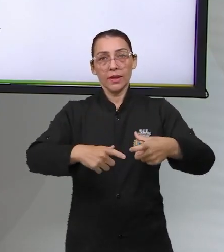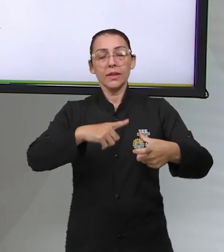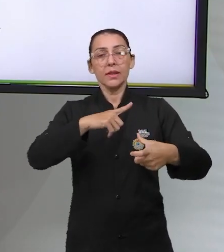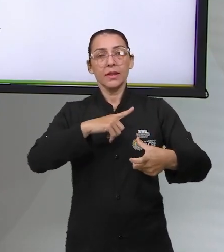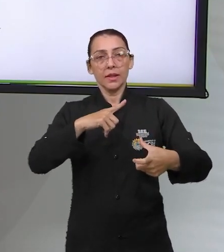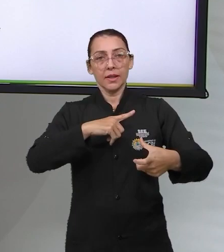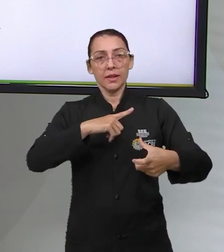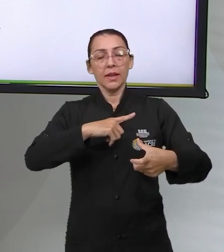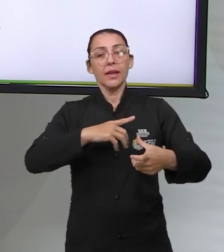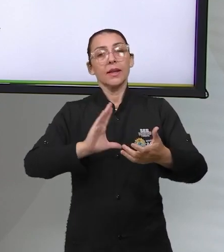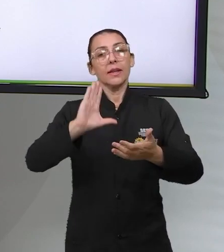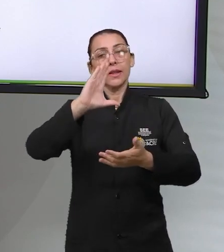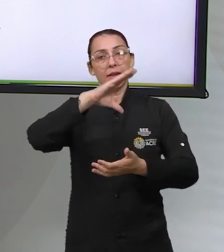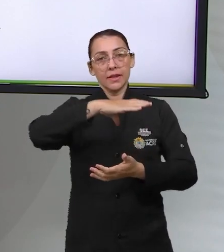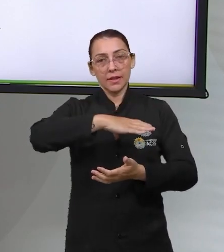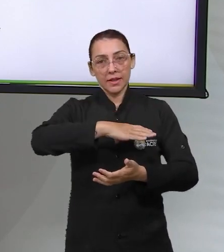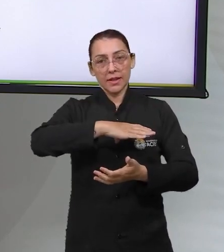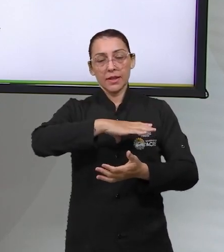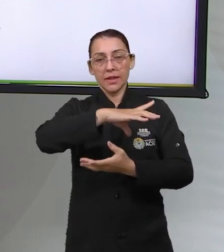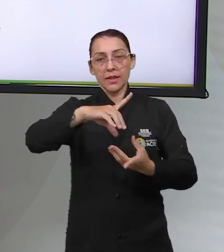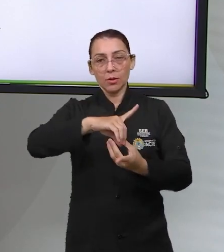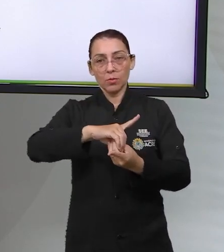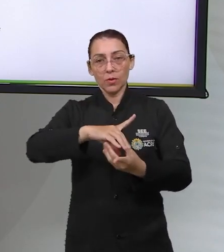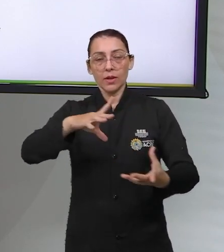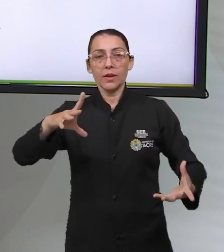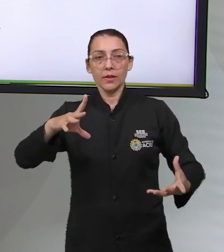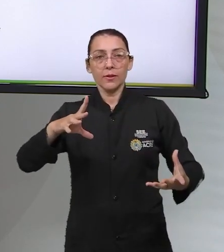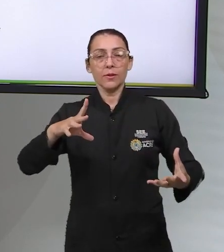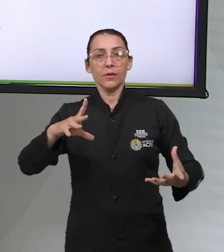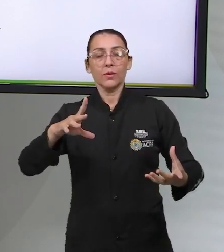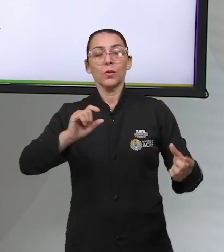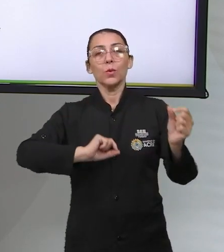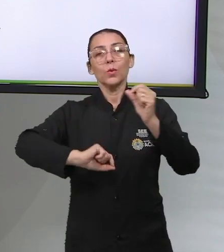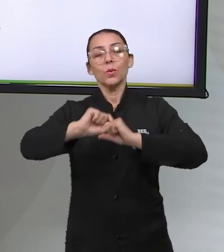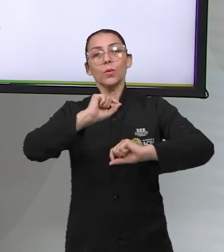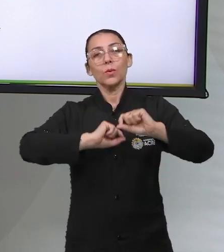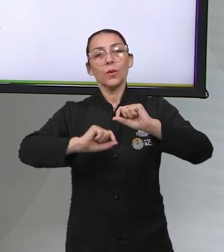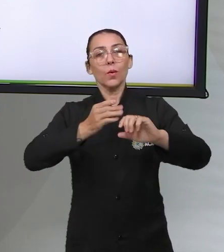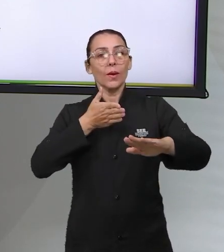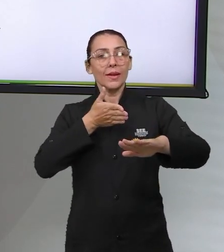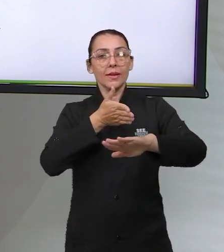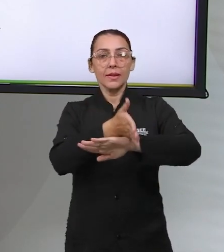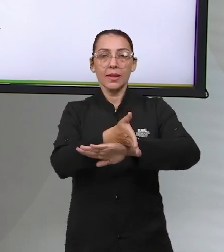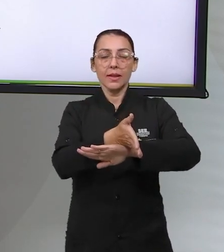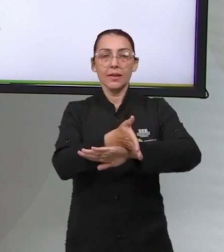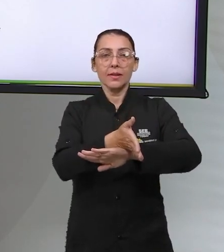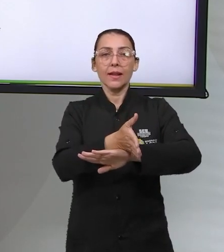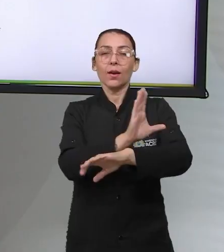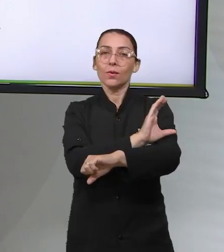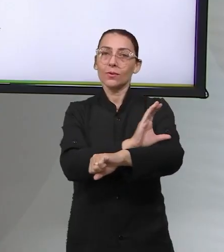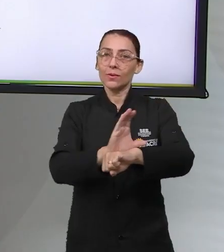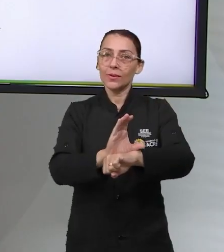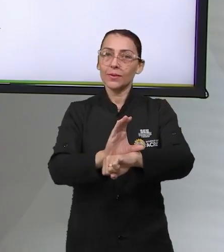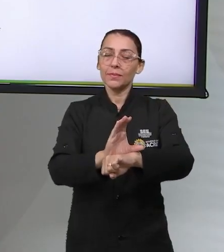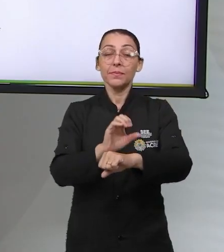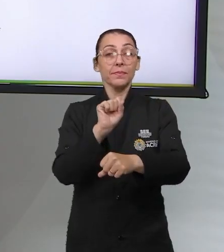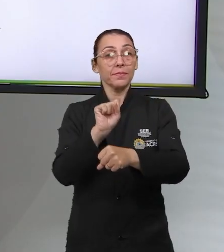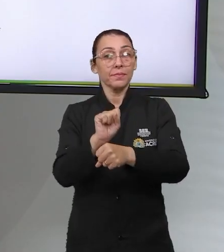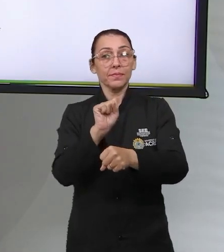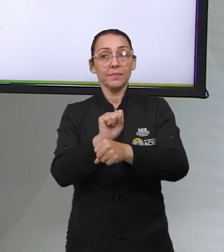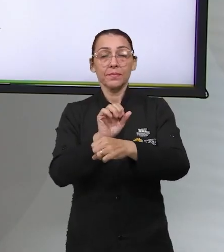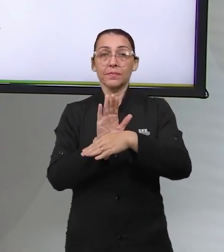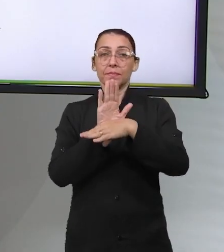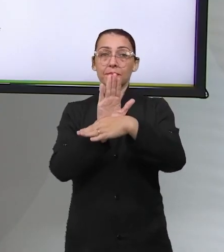na cidade, democratizando justamente o acesso à cultura. Eu espero ter